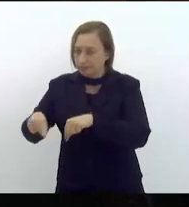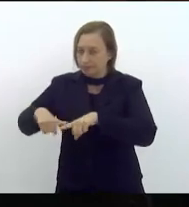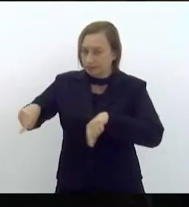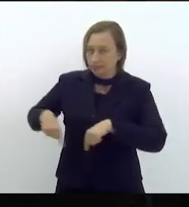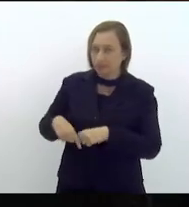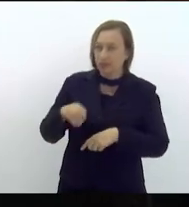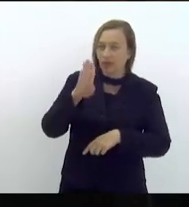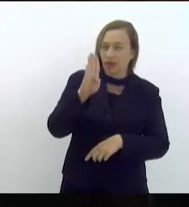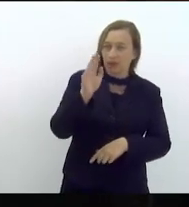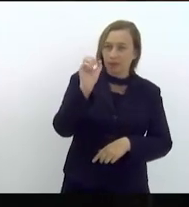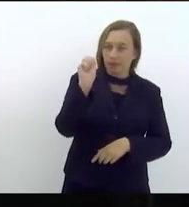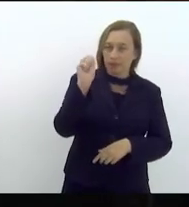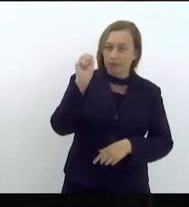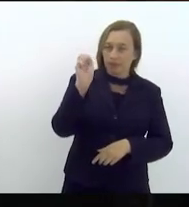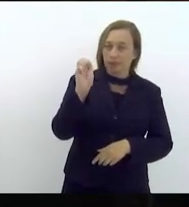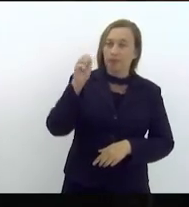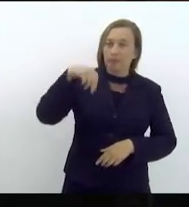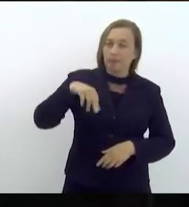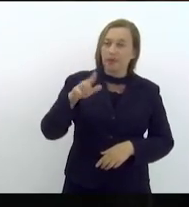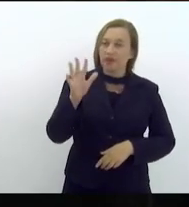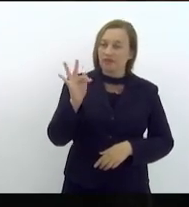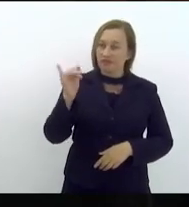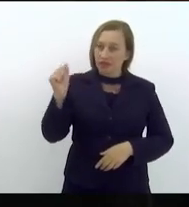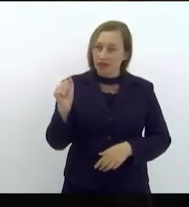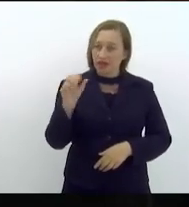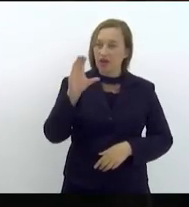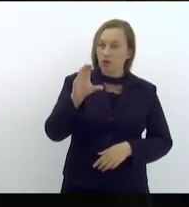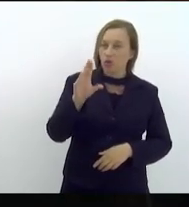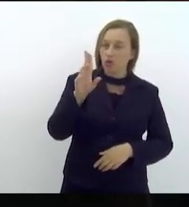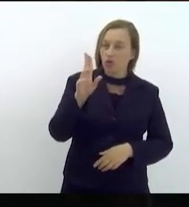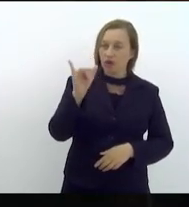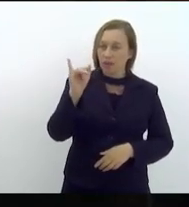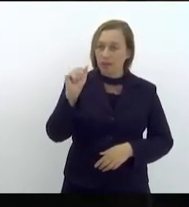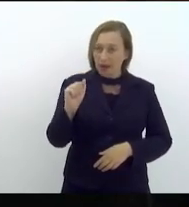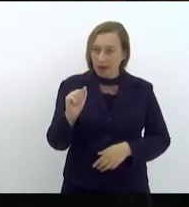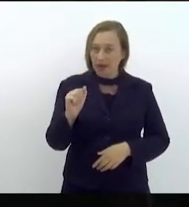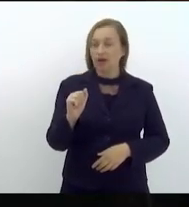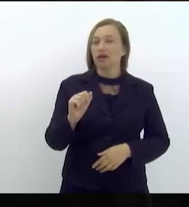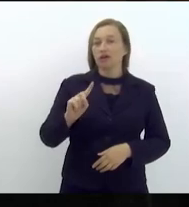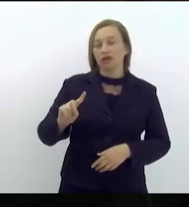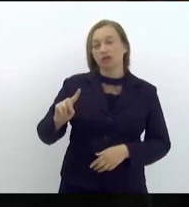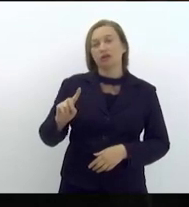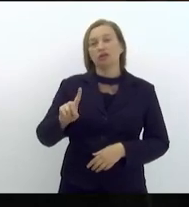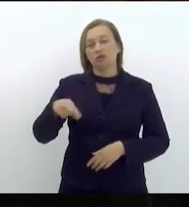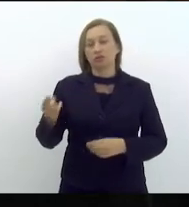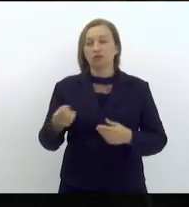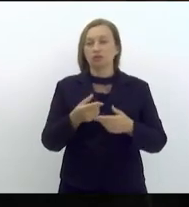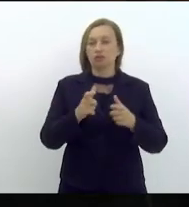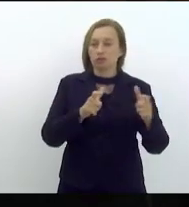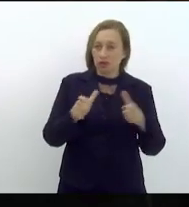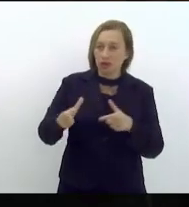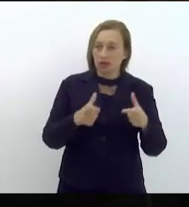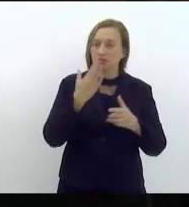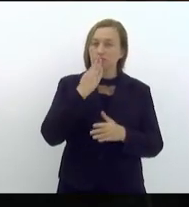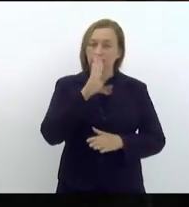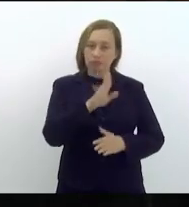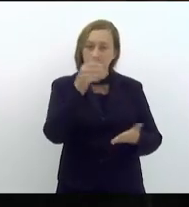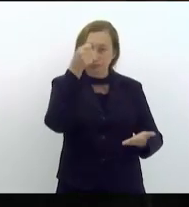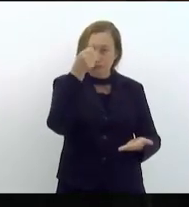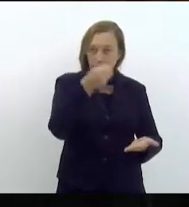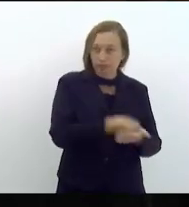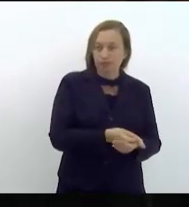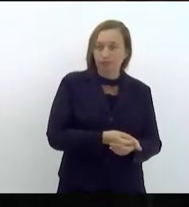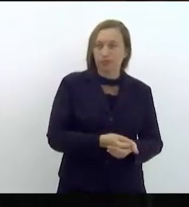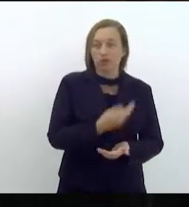mosela e a gente aguarda que esses projetos possam ser desengavetados para que a promessa seja cumprida Enquanto isso o governador